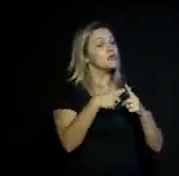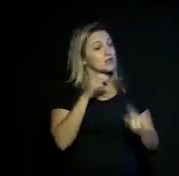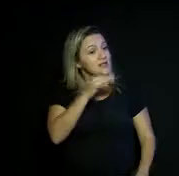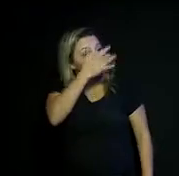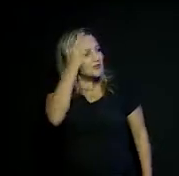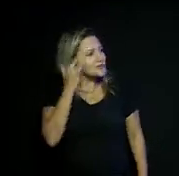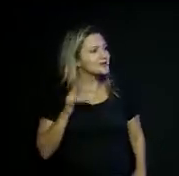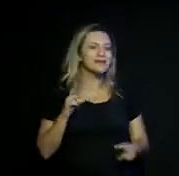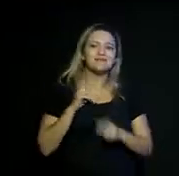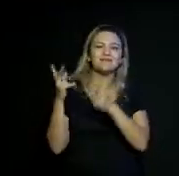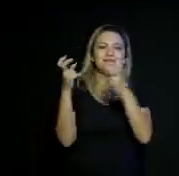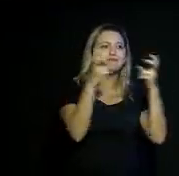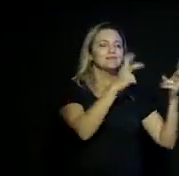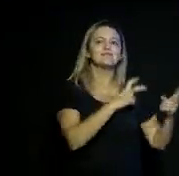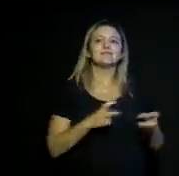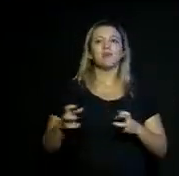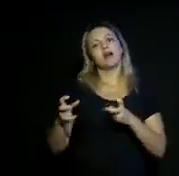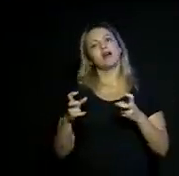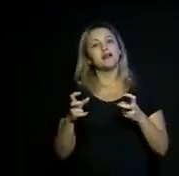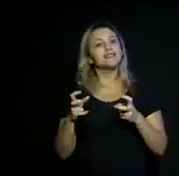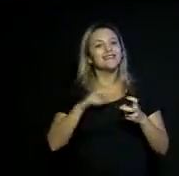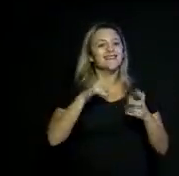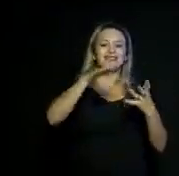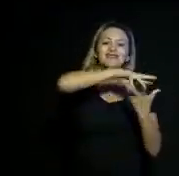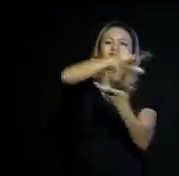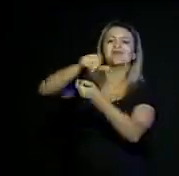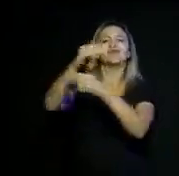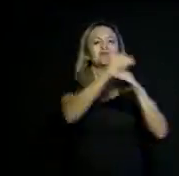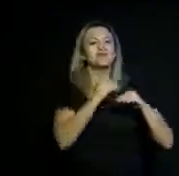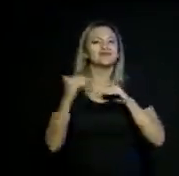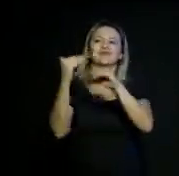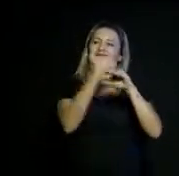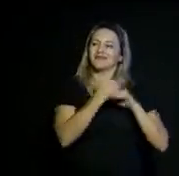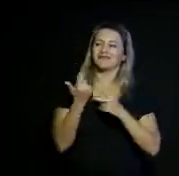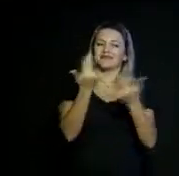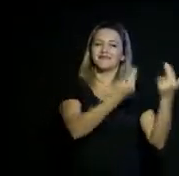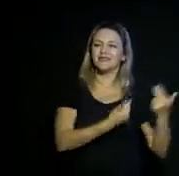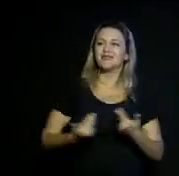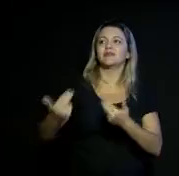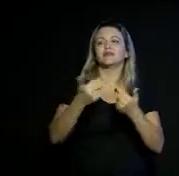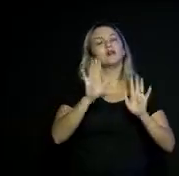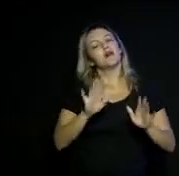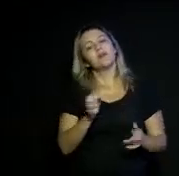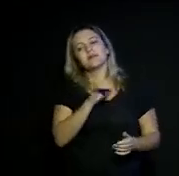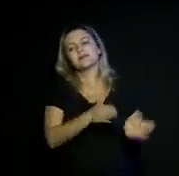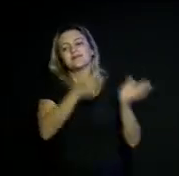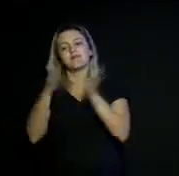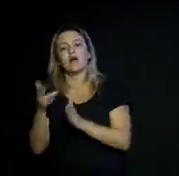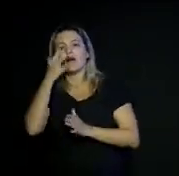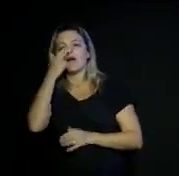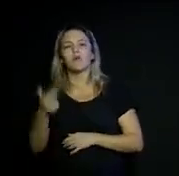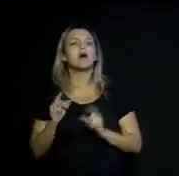têm um mundo em comum. Os alienados, aqueles que adormecem, aí cada um volta para sua alienação particular e estão